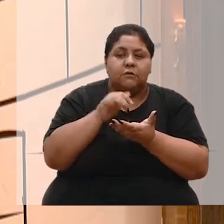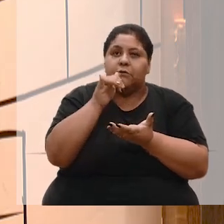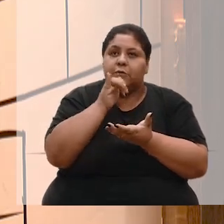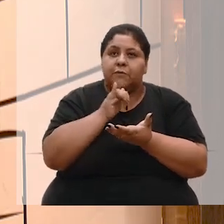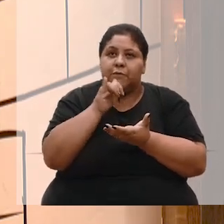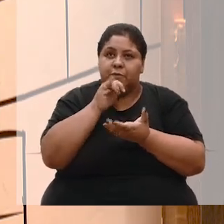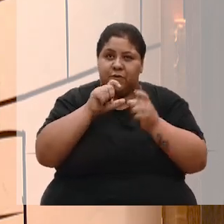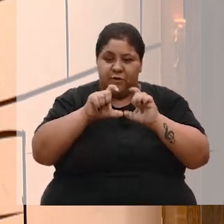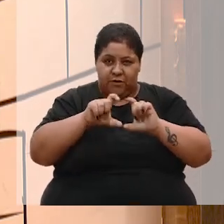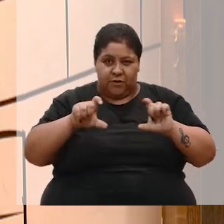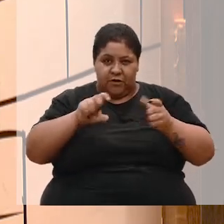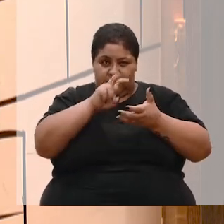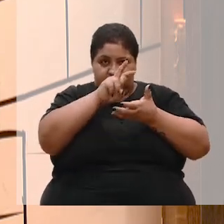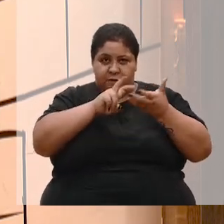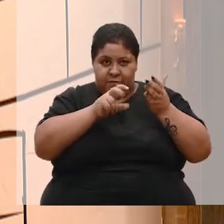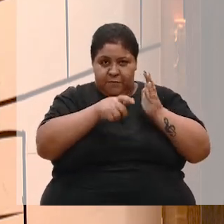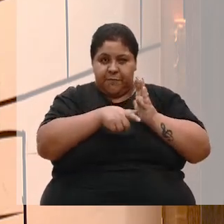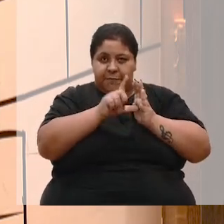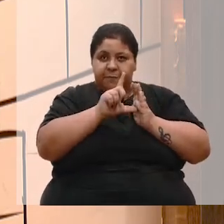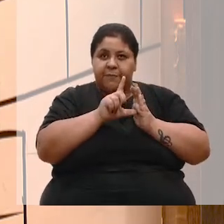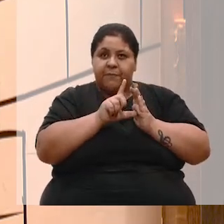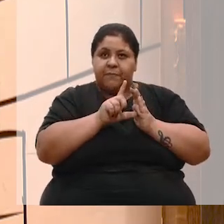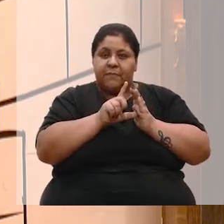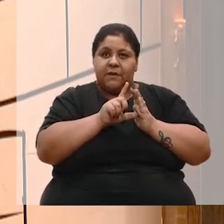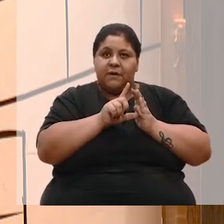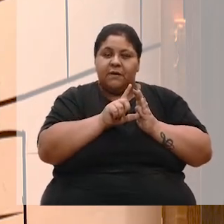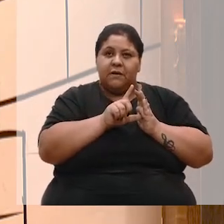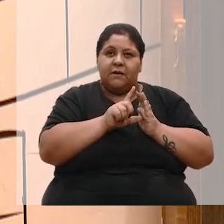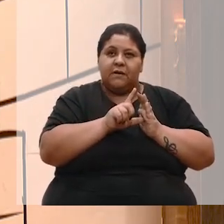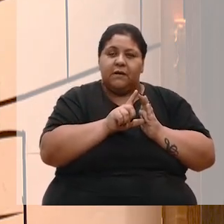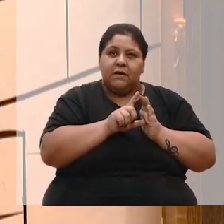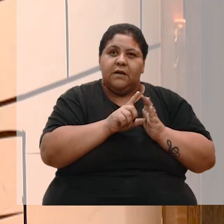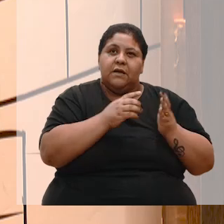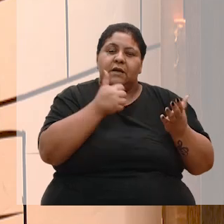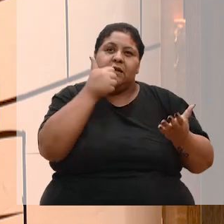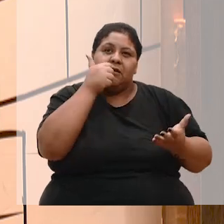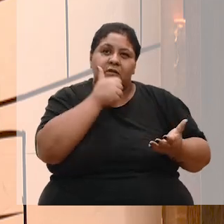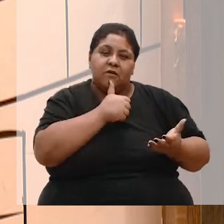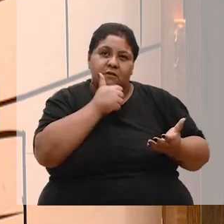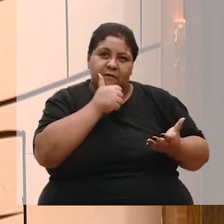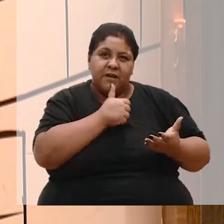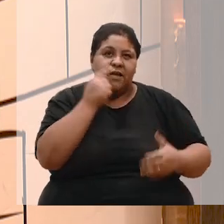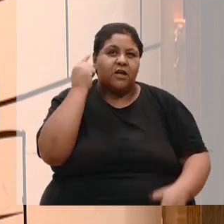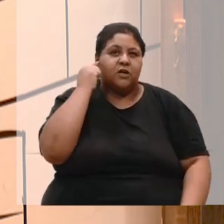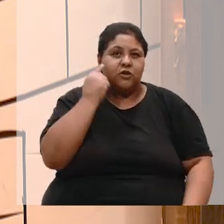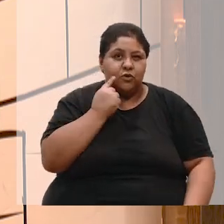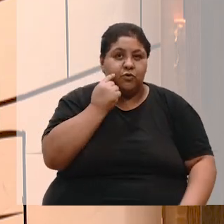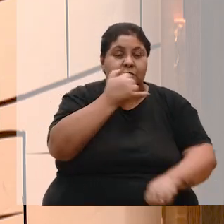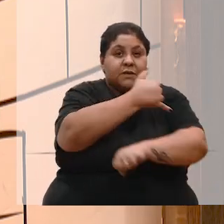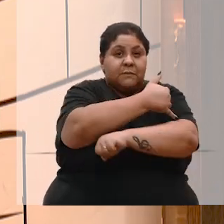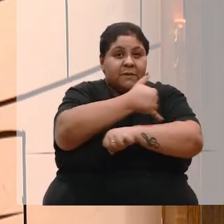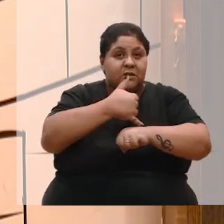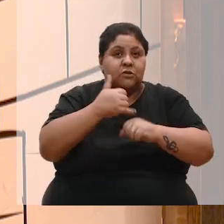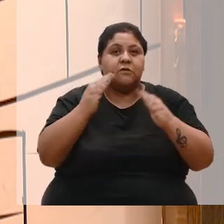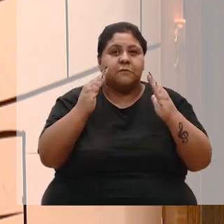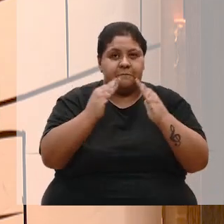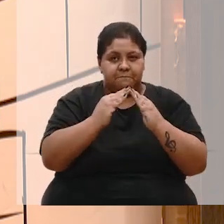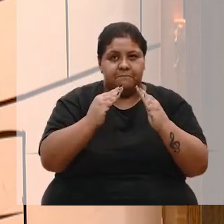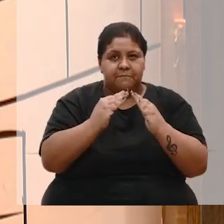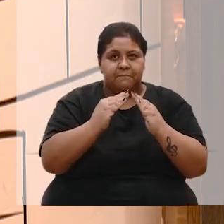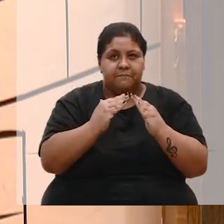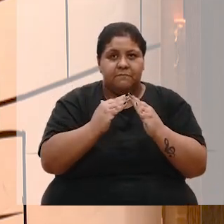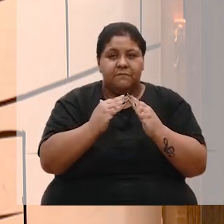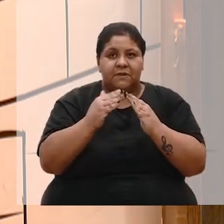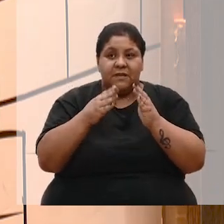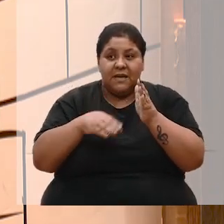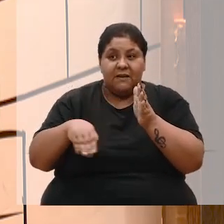esse trecho que tu traz, ele é de uma menina deficiente auditiva que passou pela casa. E ela